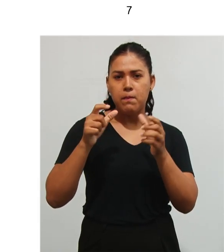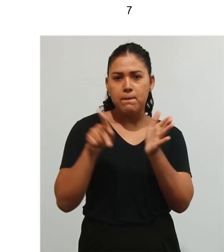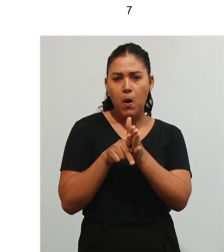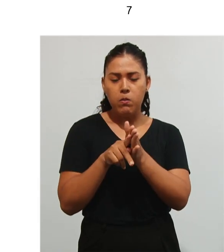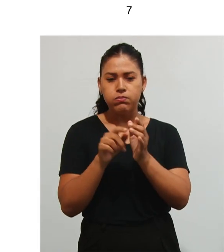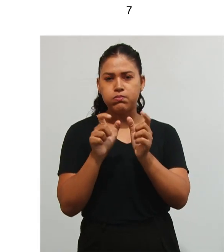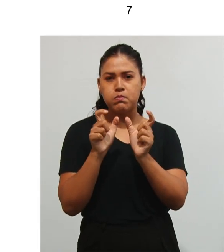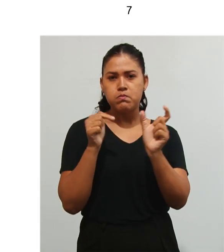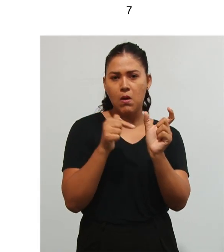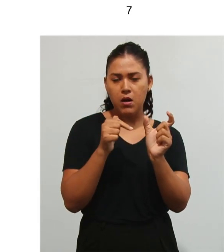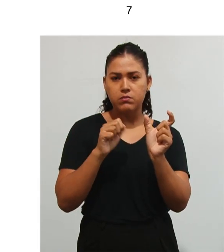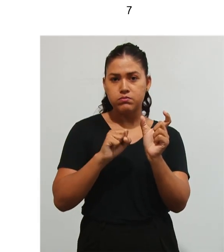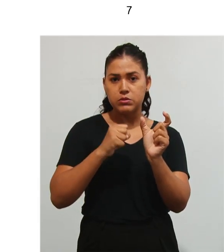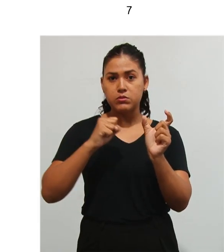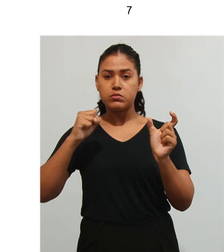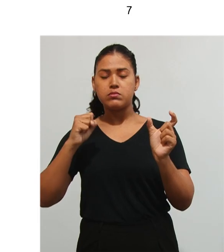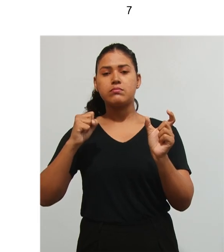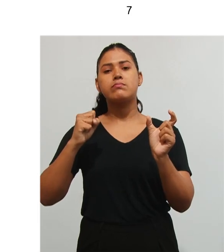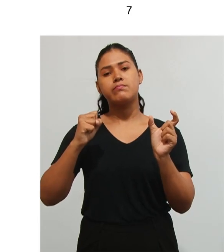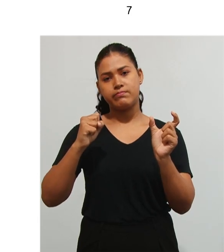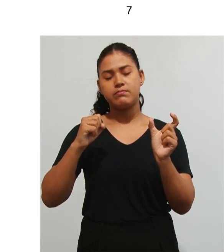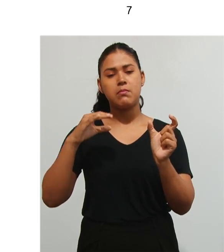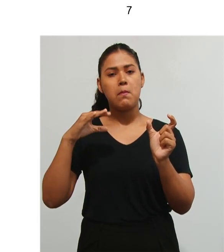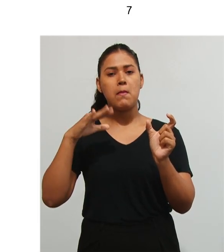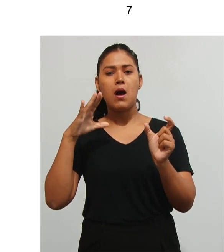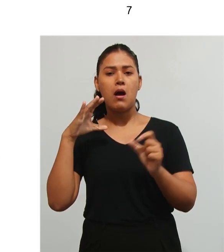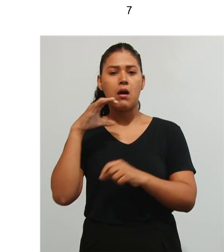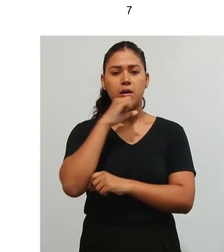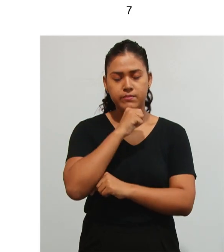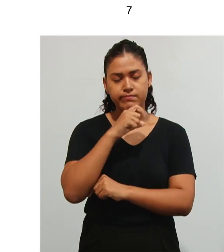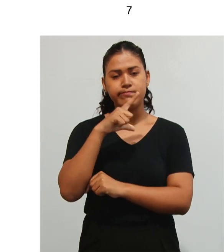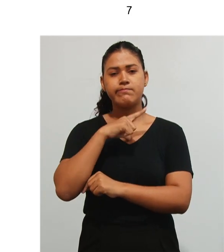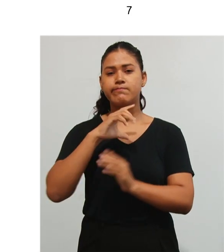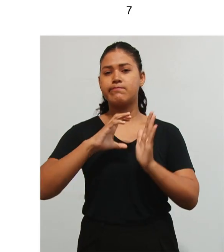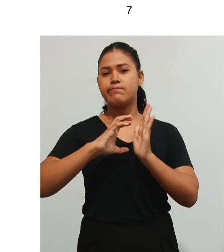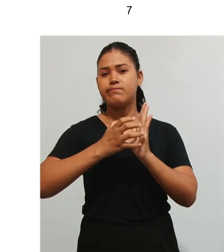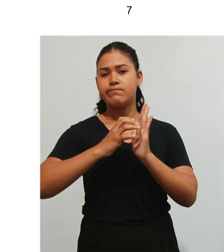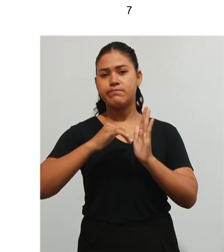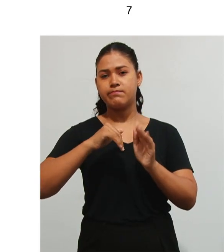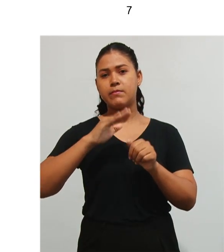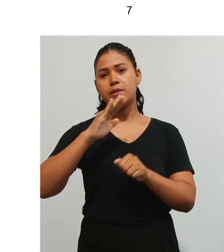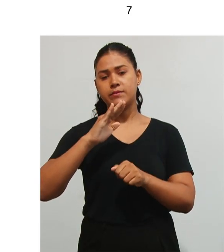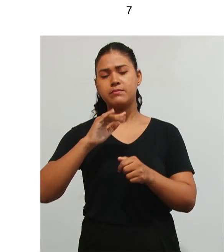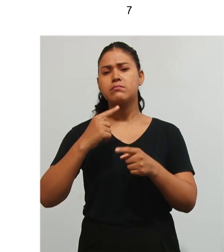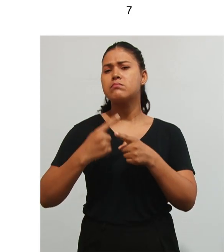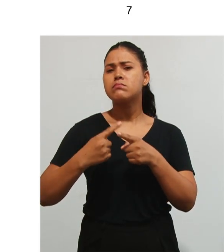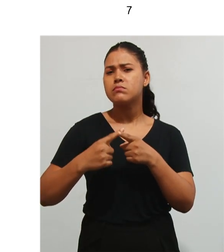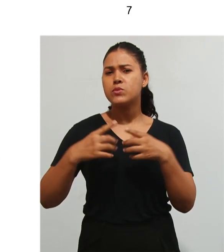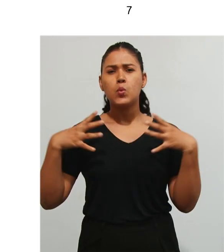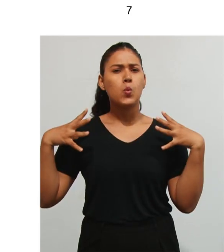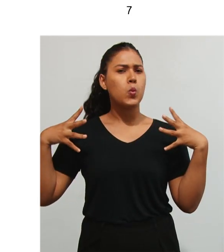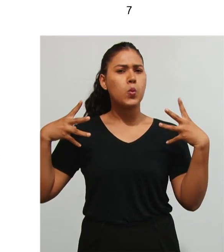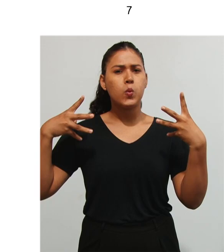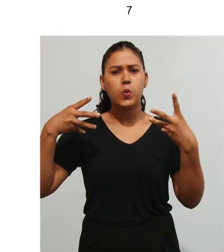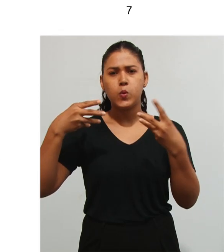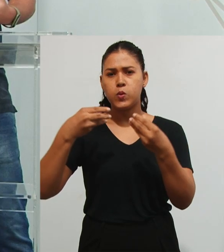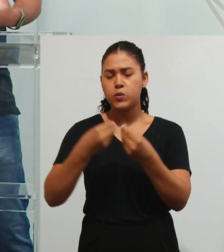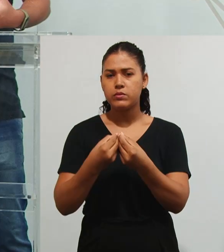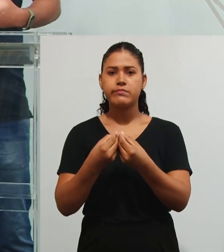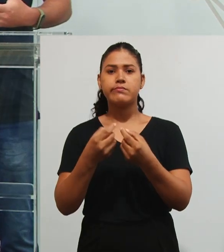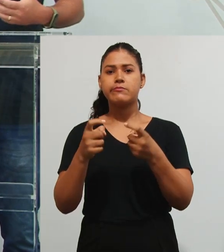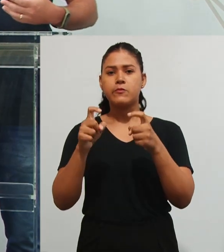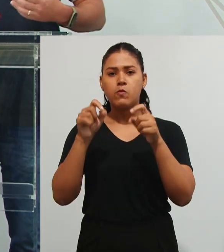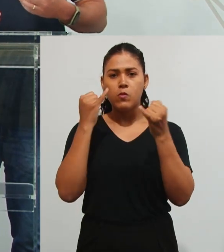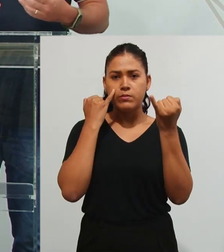cache, teoricamente, né, mais rápido o processador é. Teoricamente, porque todo o desempenho do